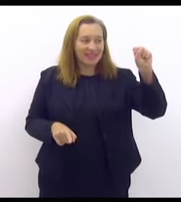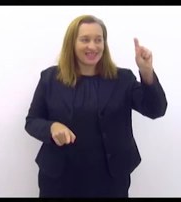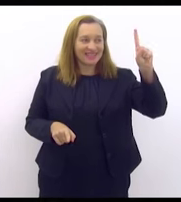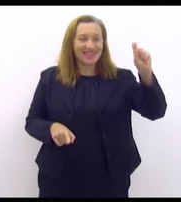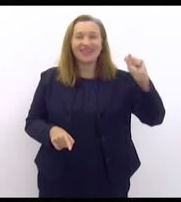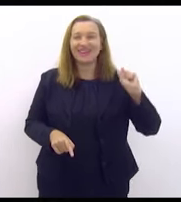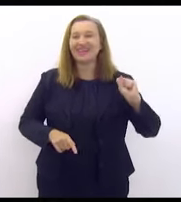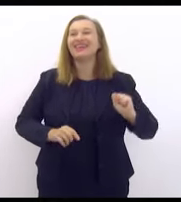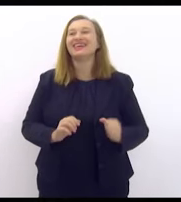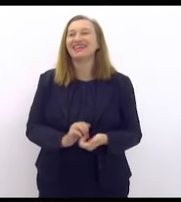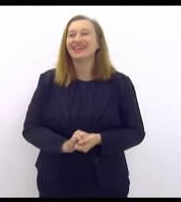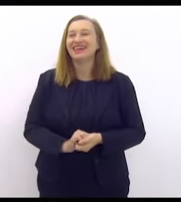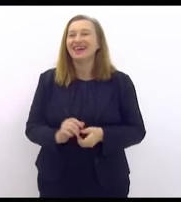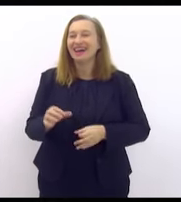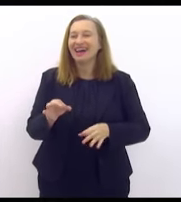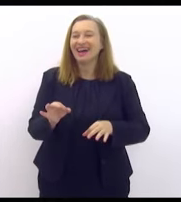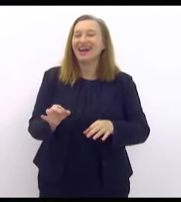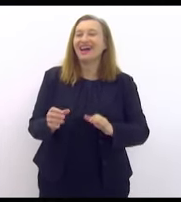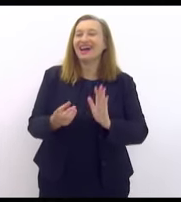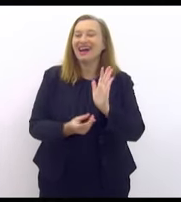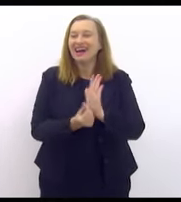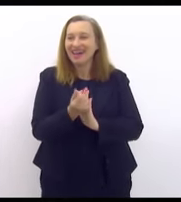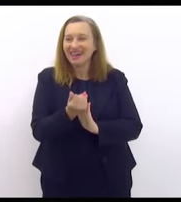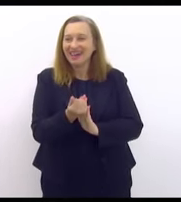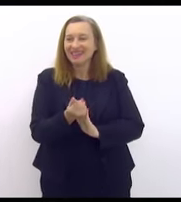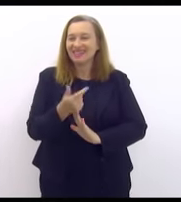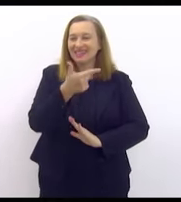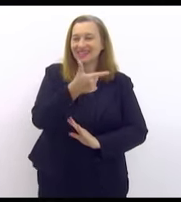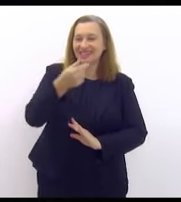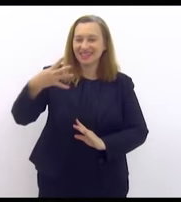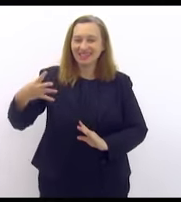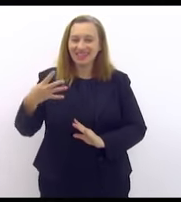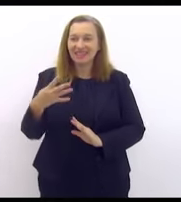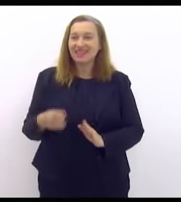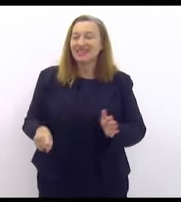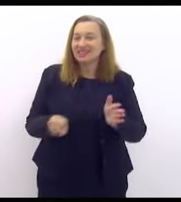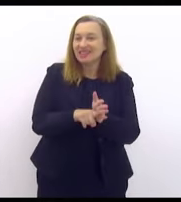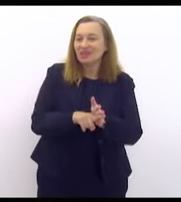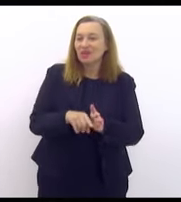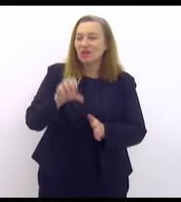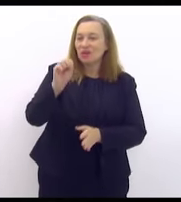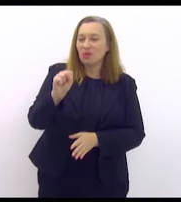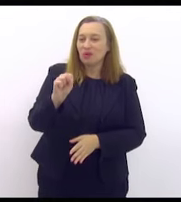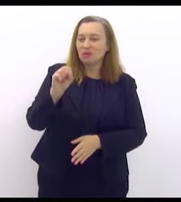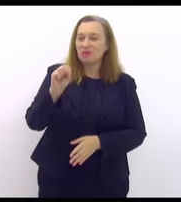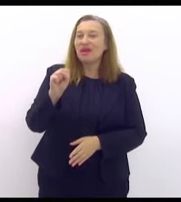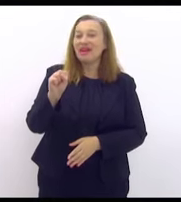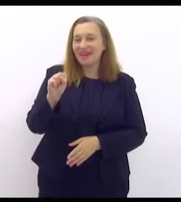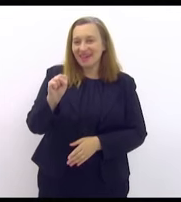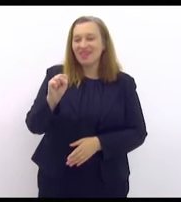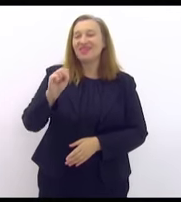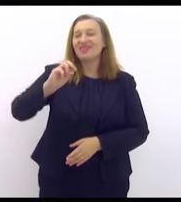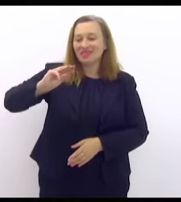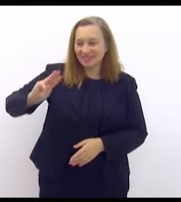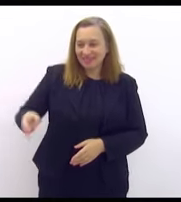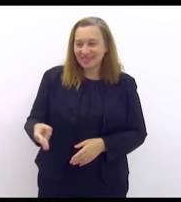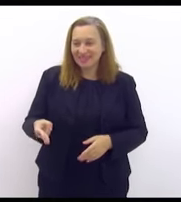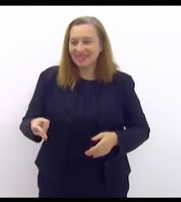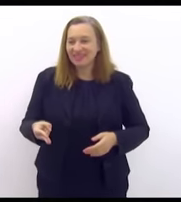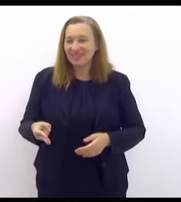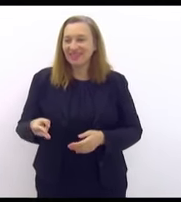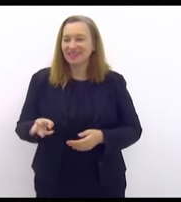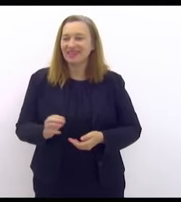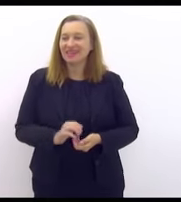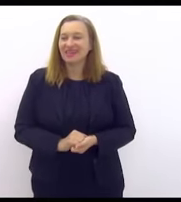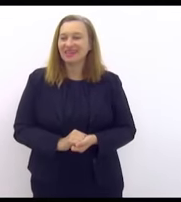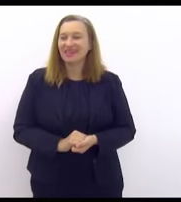lei orçamentária de 2004 traz um déficit de 8 bilhões. Então, nós vamos estar discutindo Amanhã vai estar discutindo os Paulo, outros